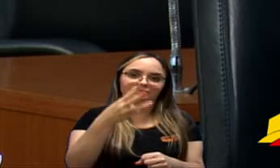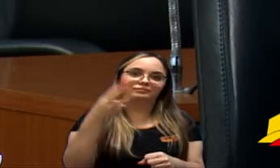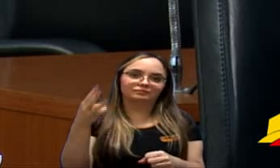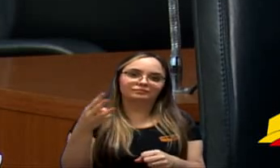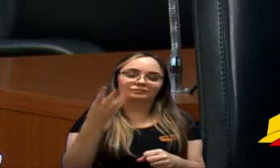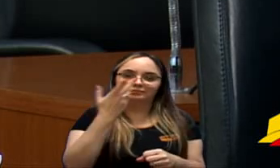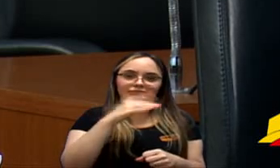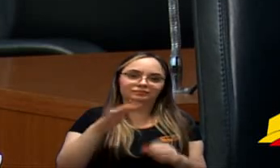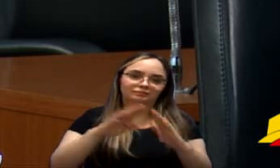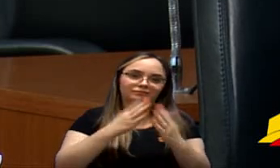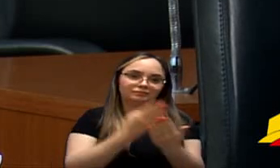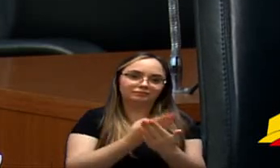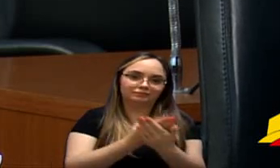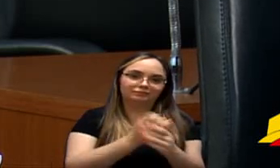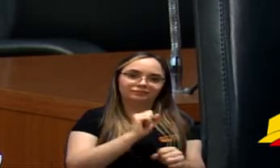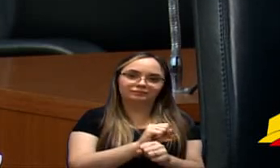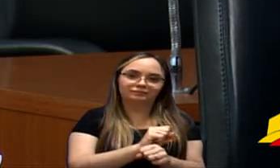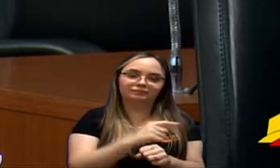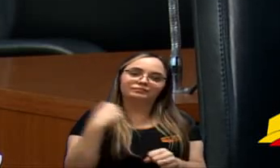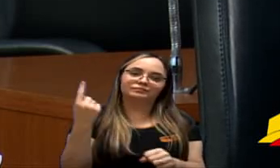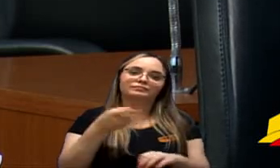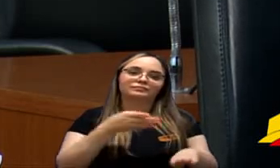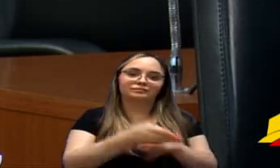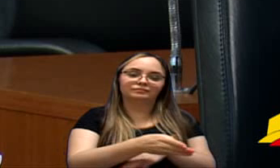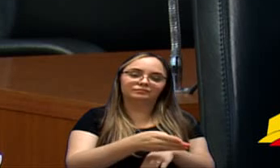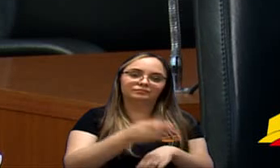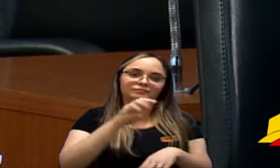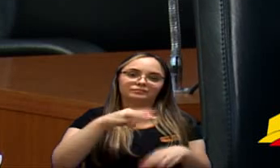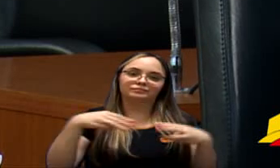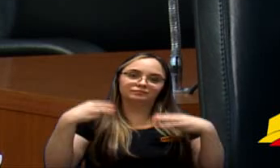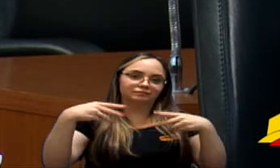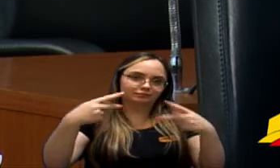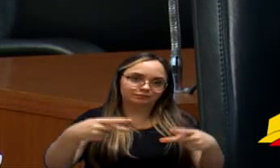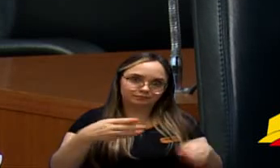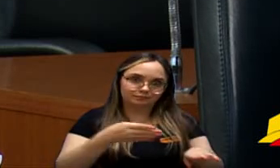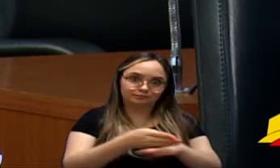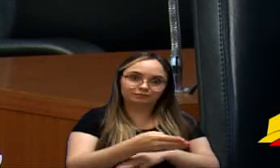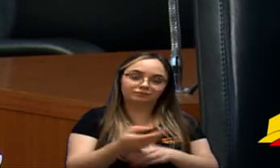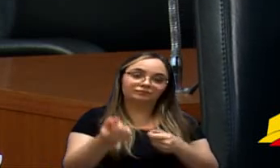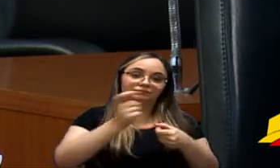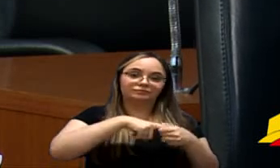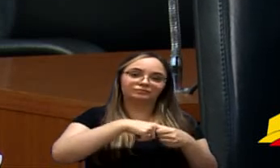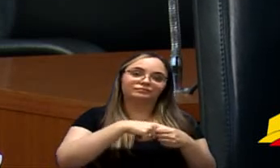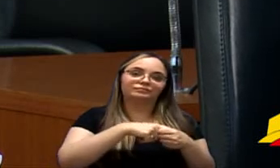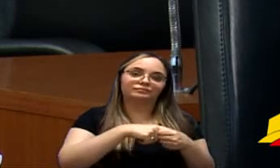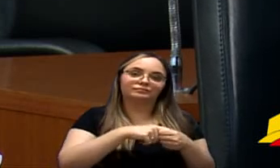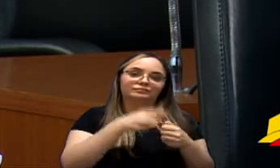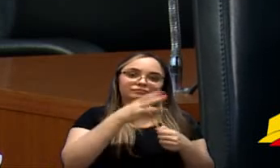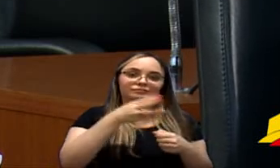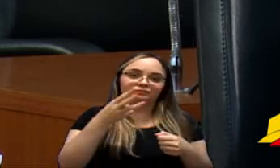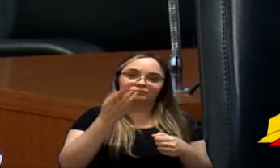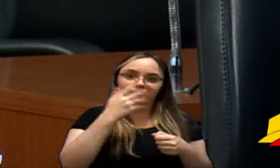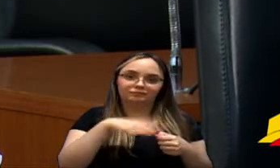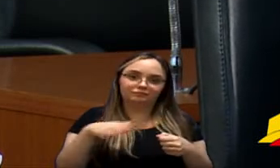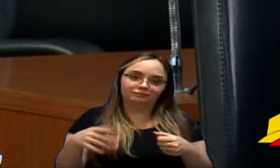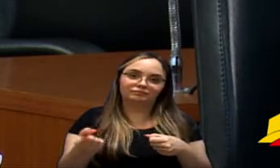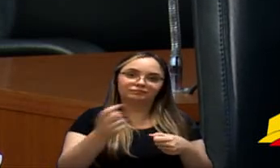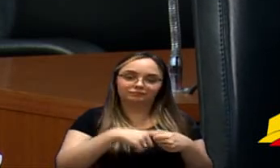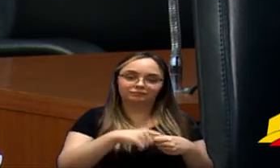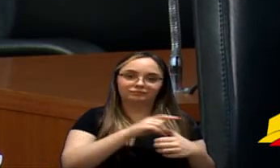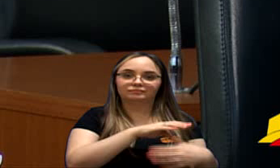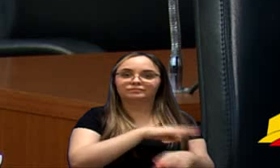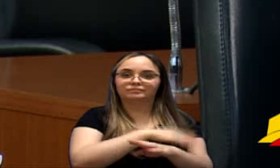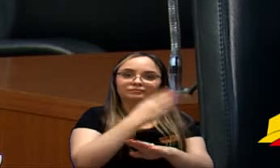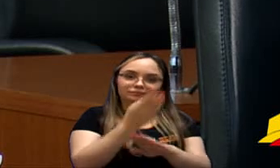33 creches em período integral, né? A gente precisou entrar no Ministério Público para que voltasse a atender as 33 creches em período integral,